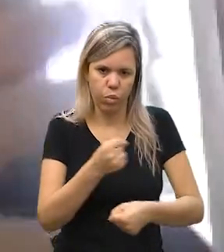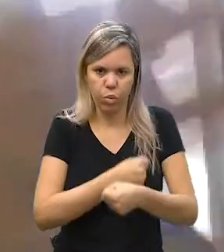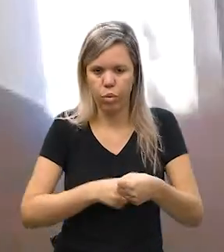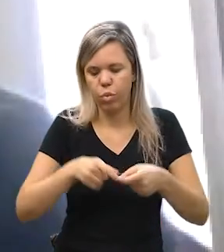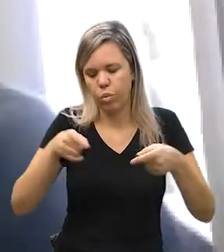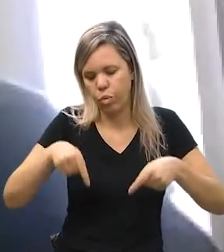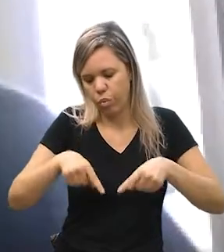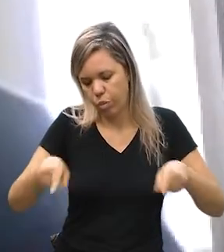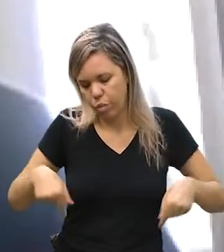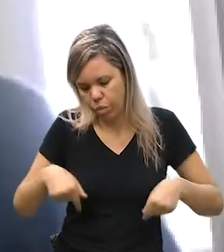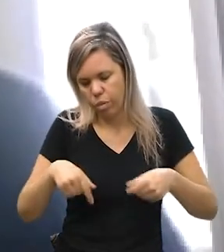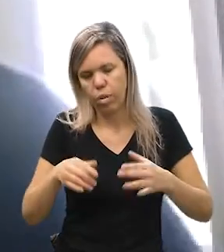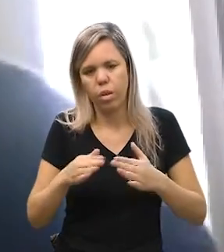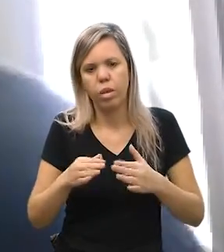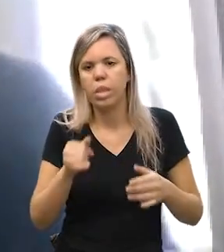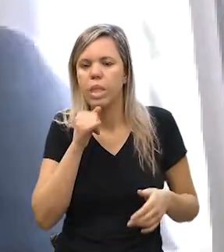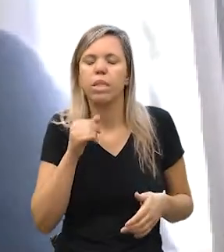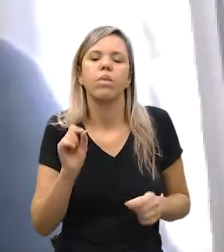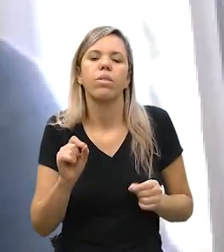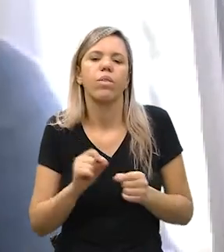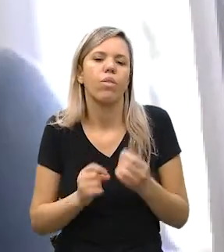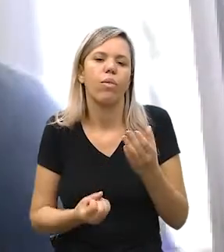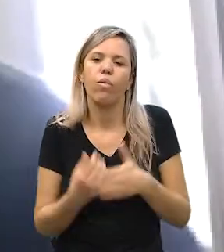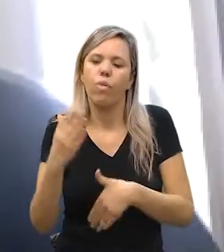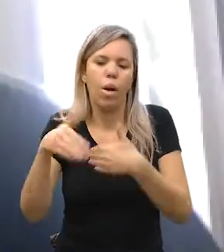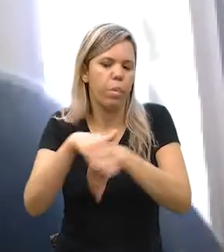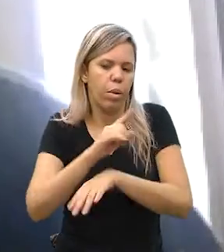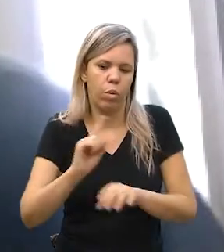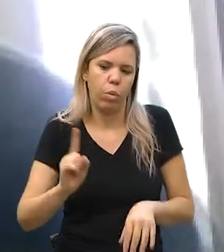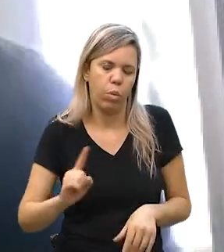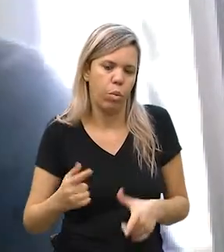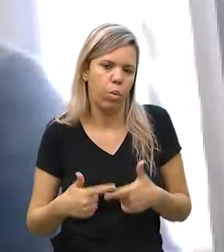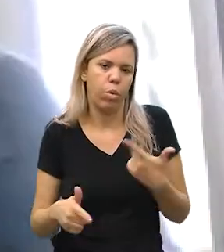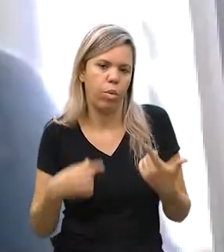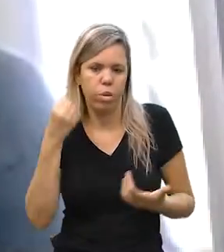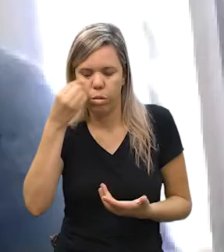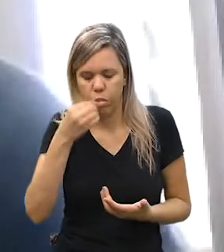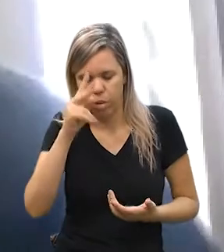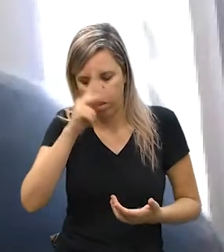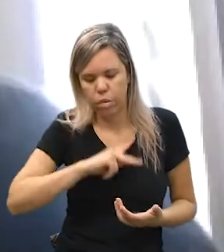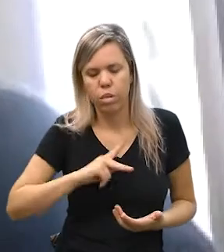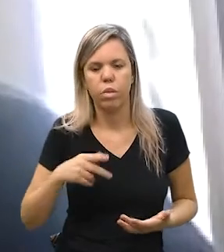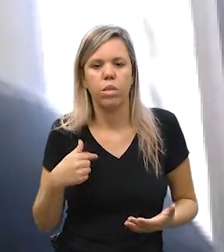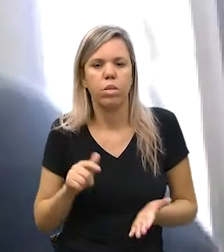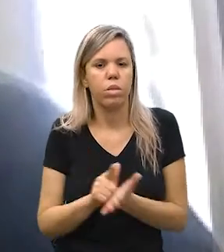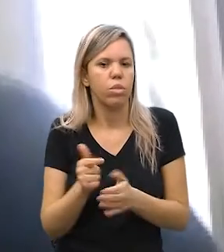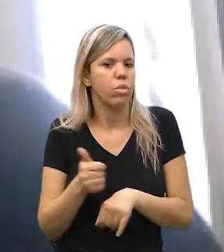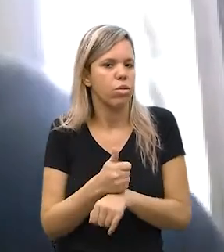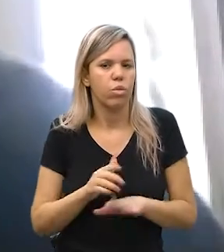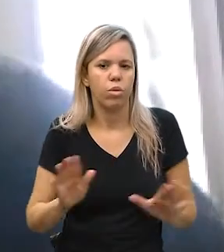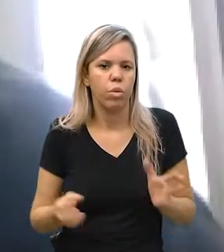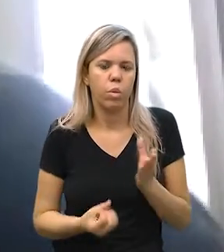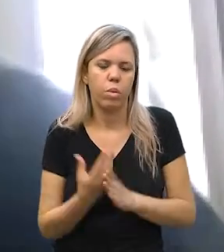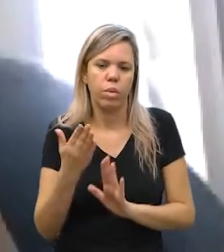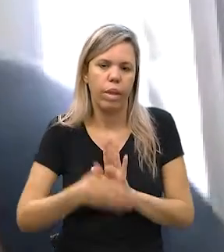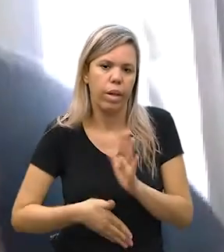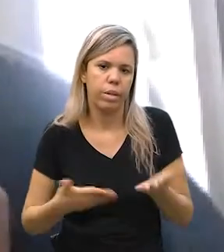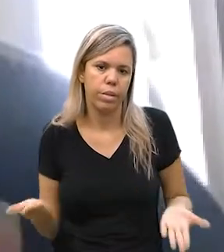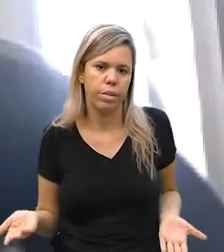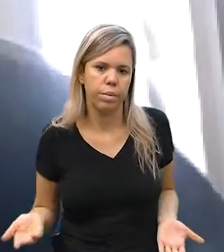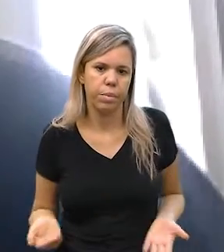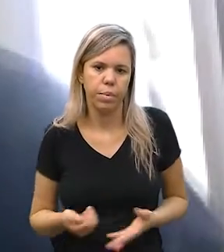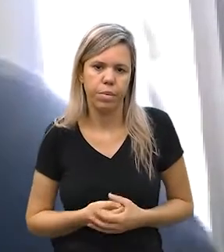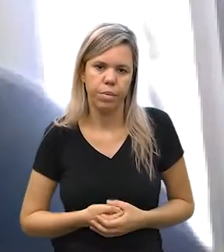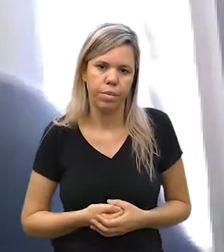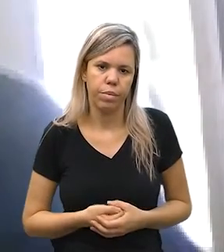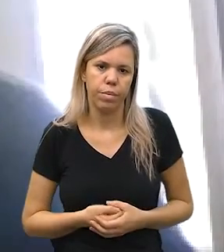cozinha, dentro do quintal, e que isso não vai para a rua. Isso não é matéria jornalística. Mas